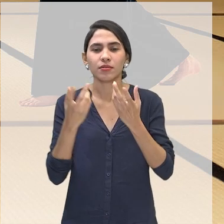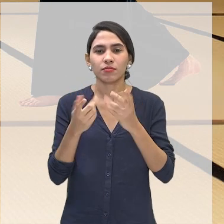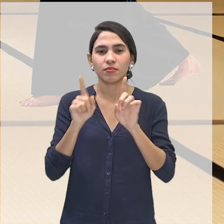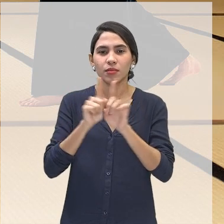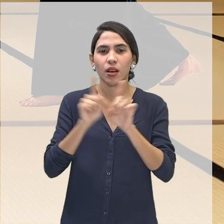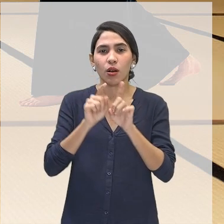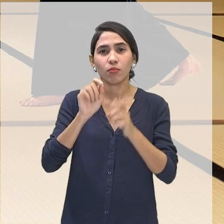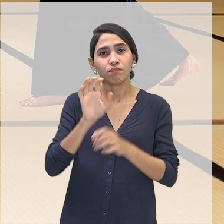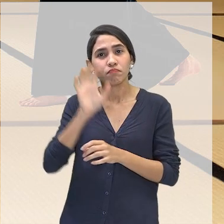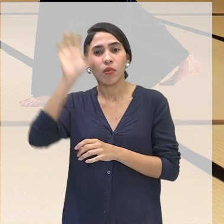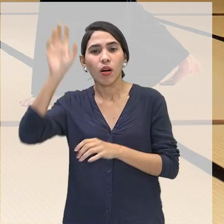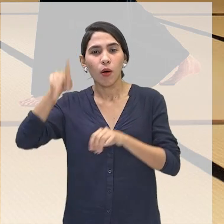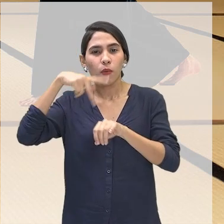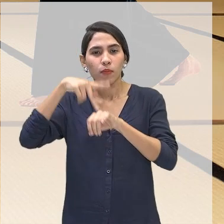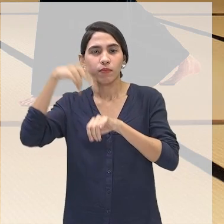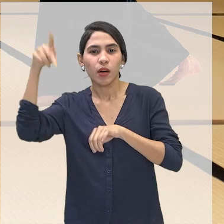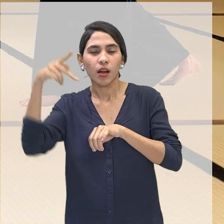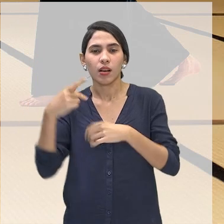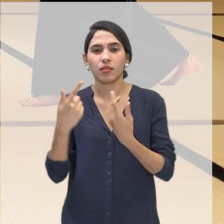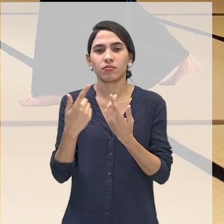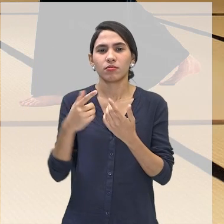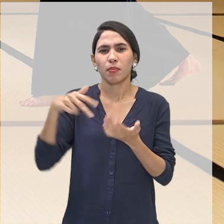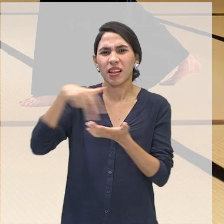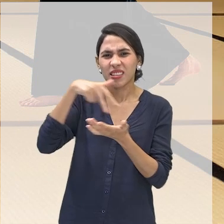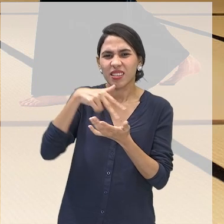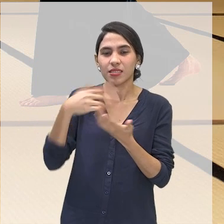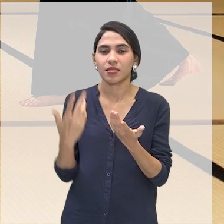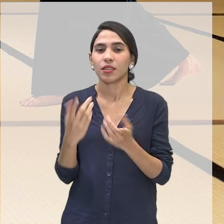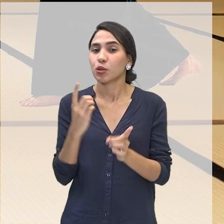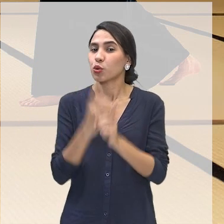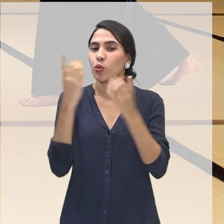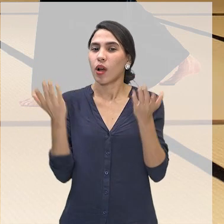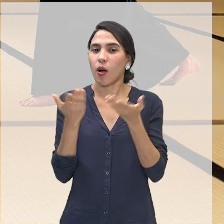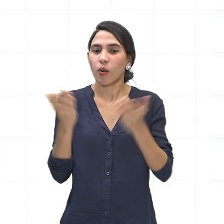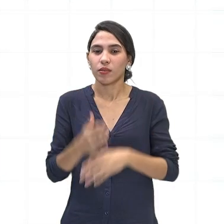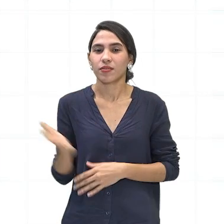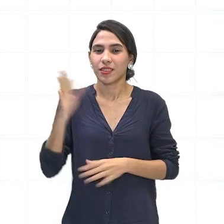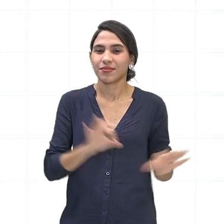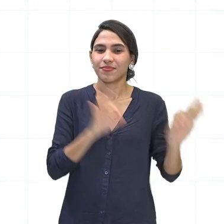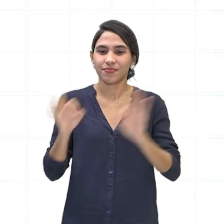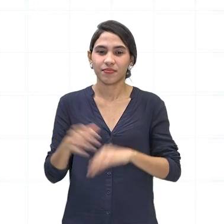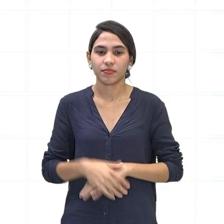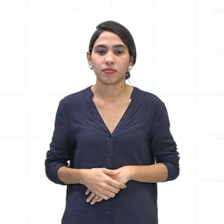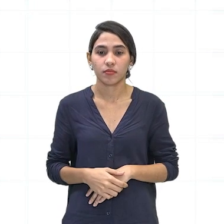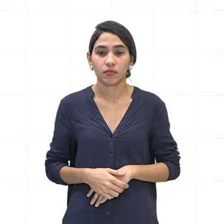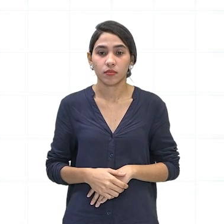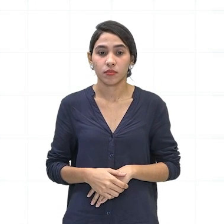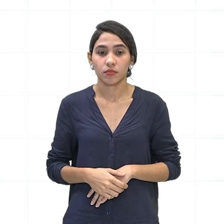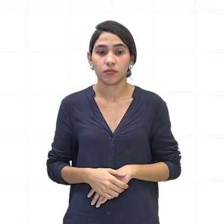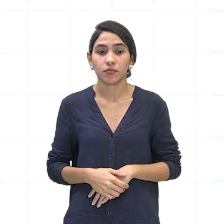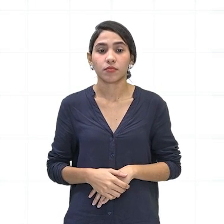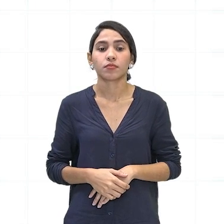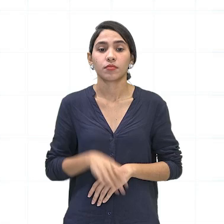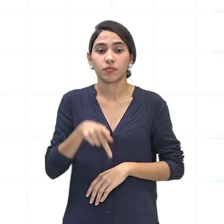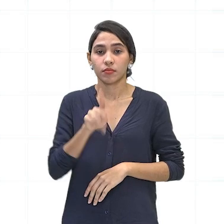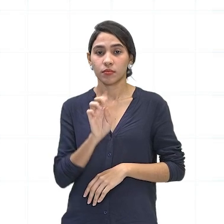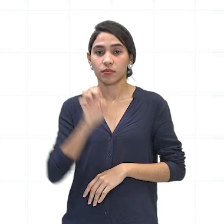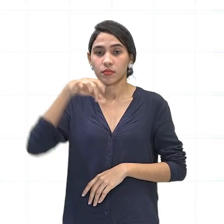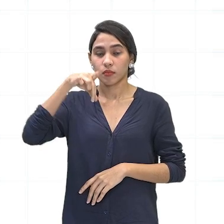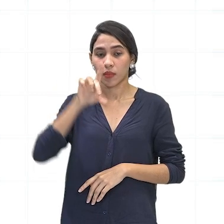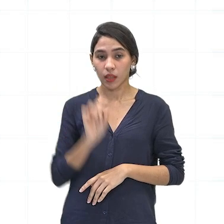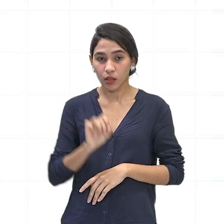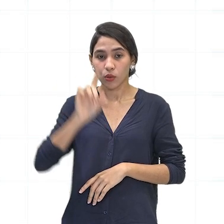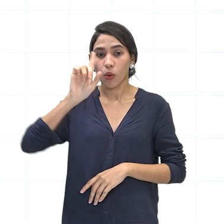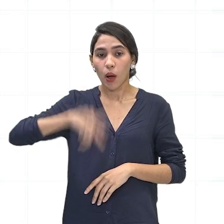oriental? Nem é uma luta, é uma coreografia? Vamos descobrir agora. Vem comigo. Então, olha só. O Kendo é uma